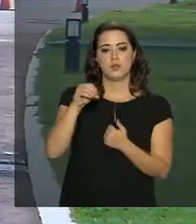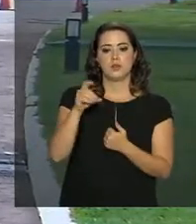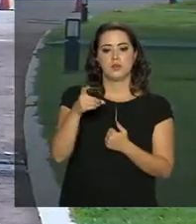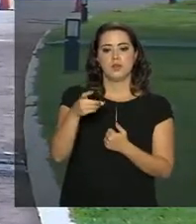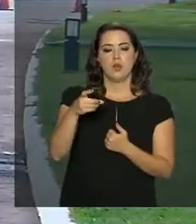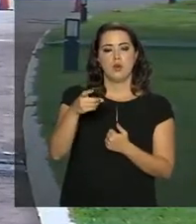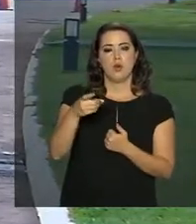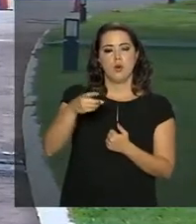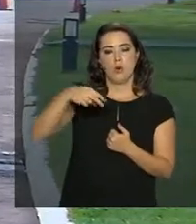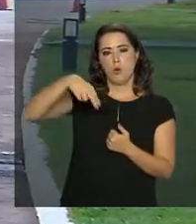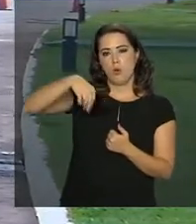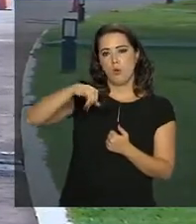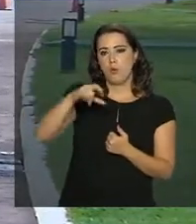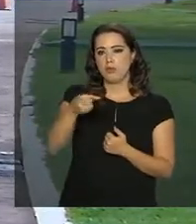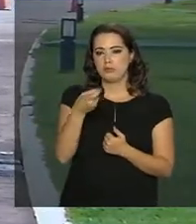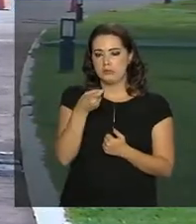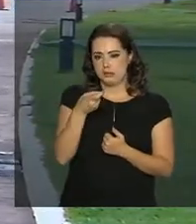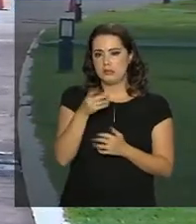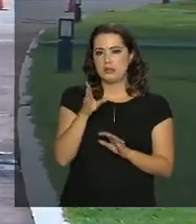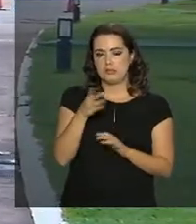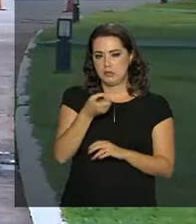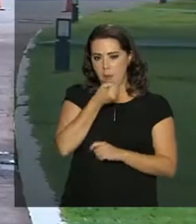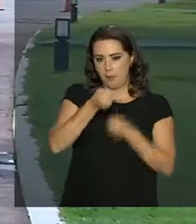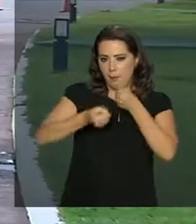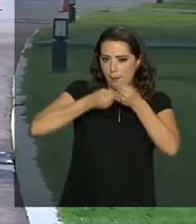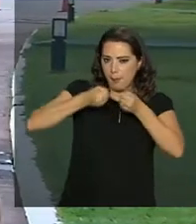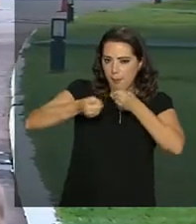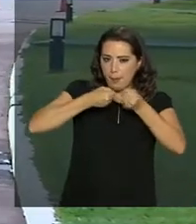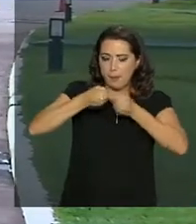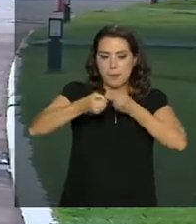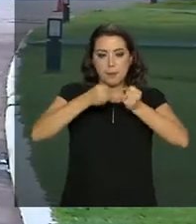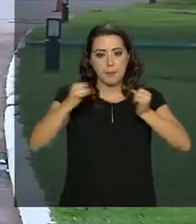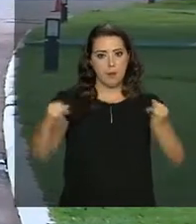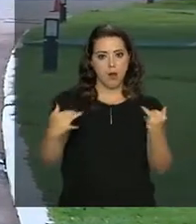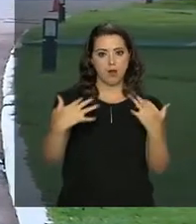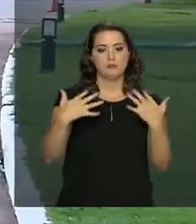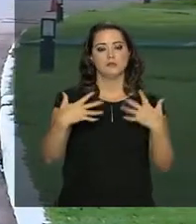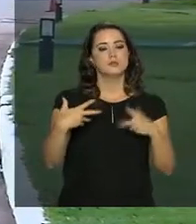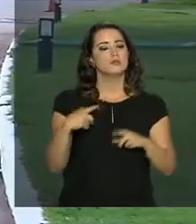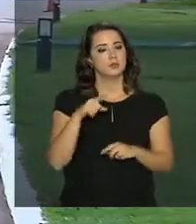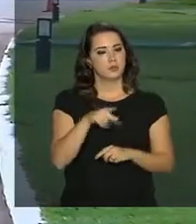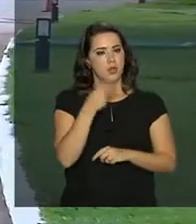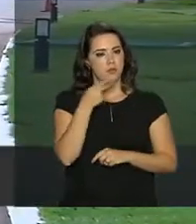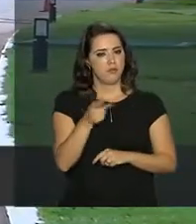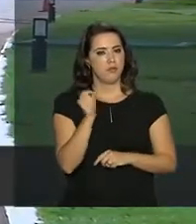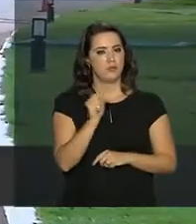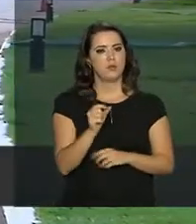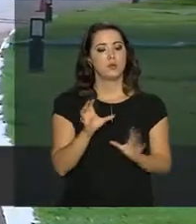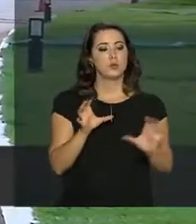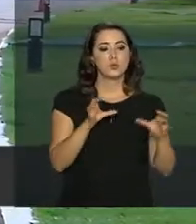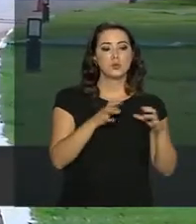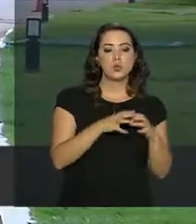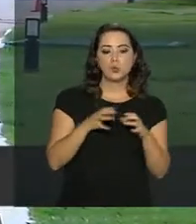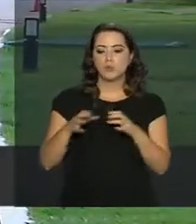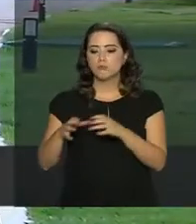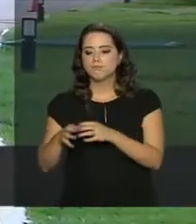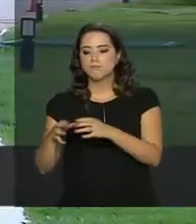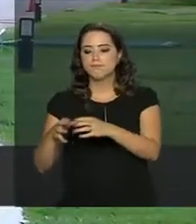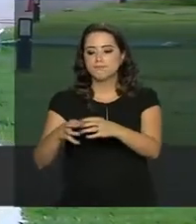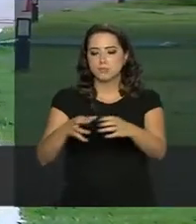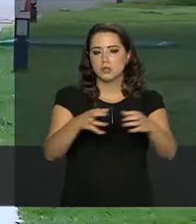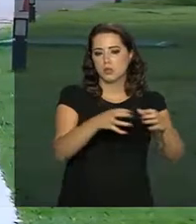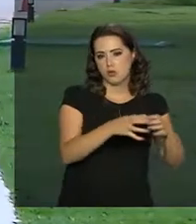entrevista coletiva que acabou aí há cerca de 15 minutos e falou sobre o que os grupos de trabalho que já